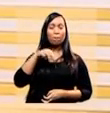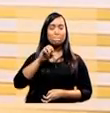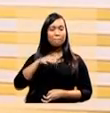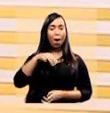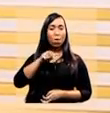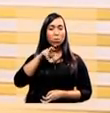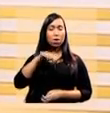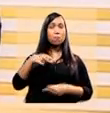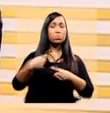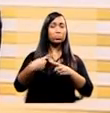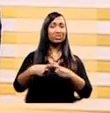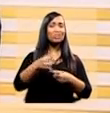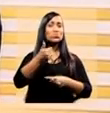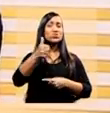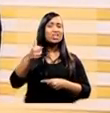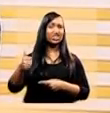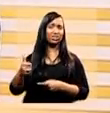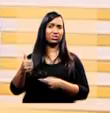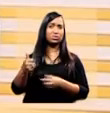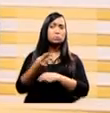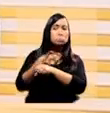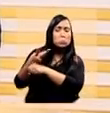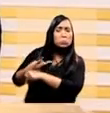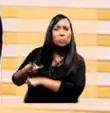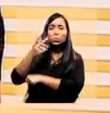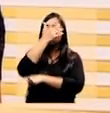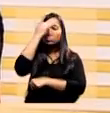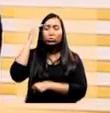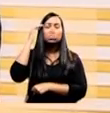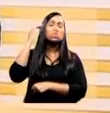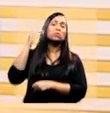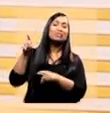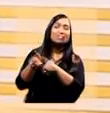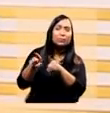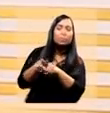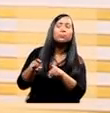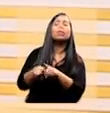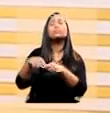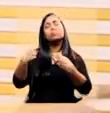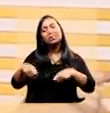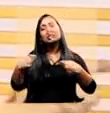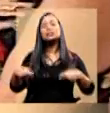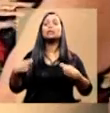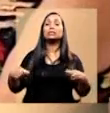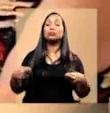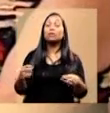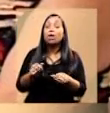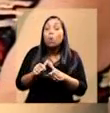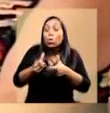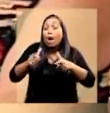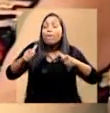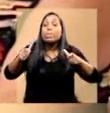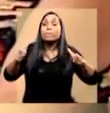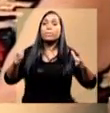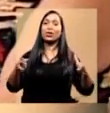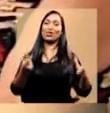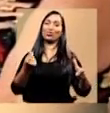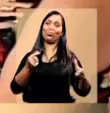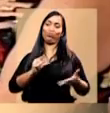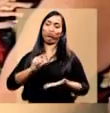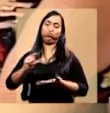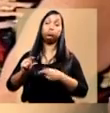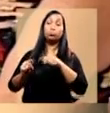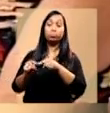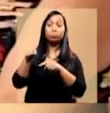Mauri, que hoje, pelo índice de procura de serviço à secretaria, precisa também ter um aumento no orçamento, tem que ser